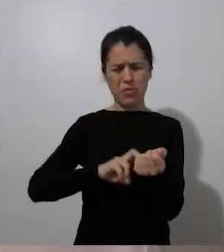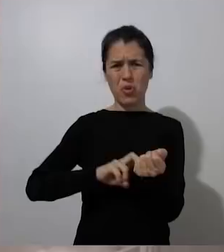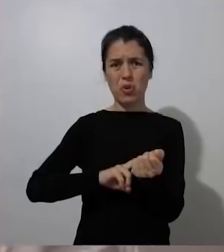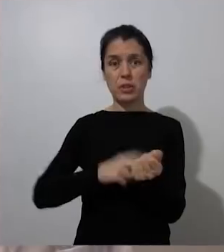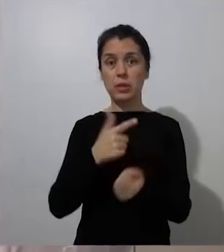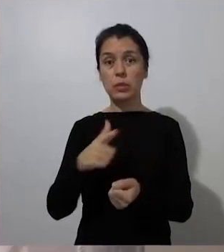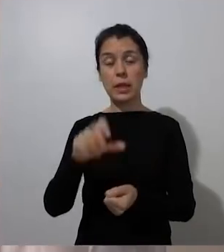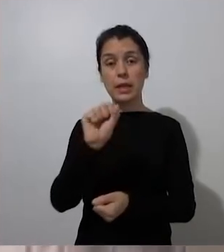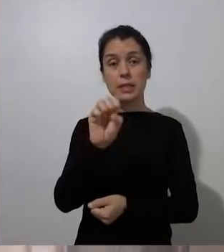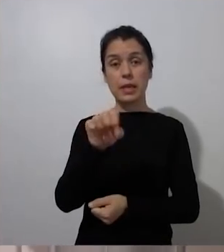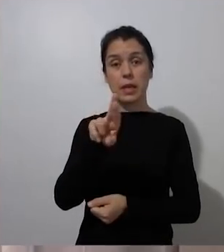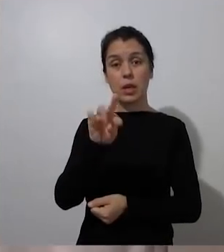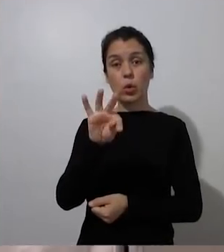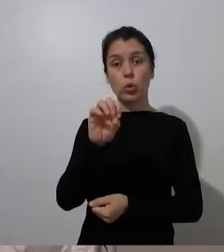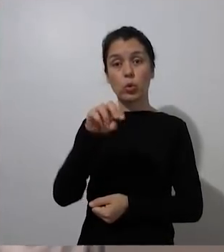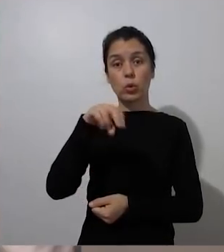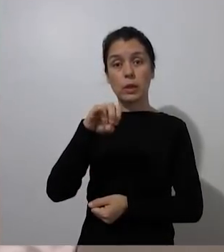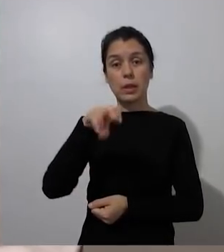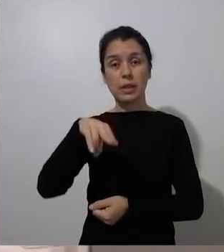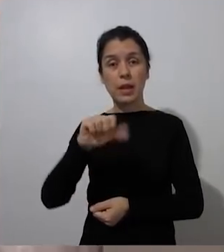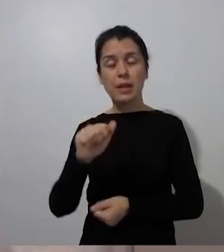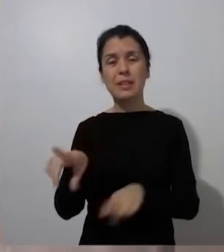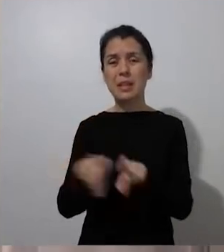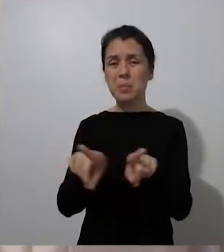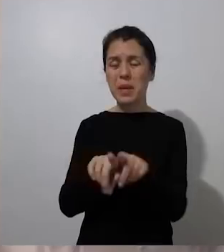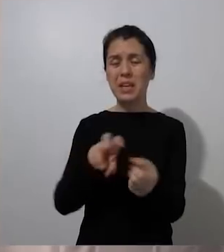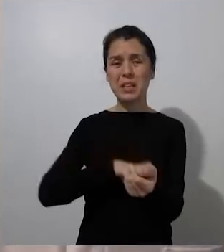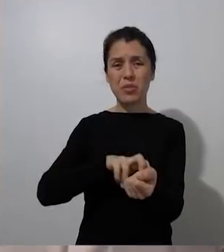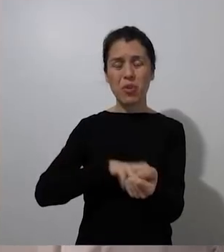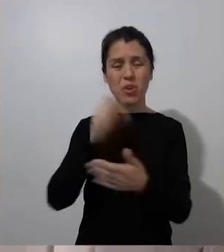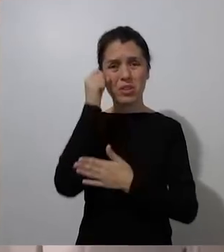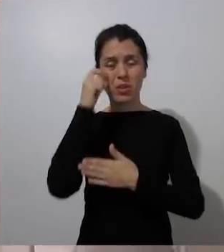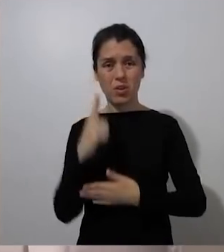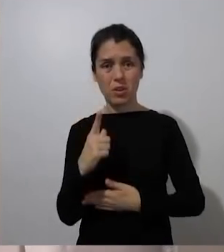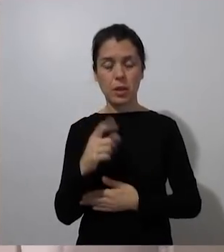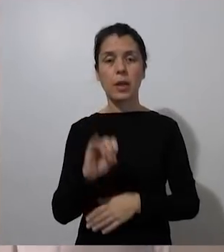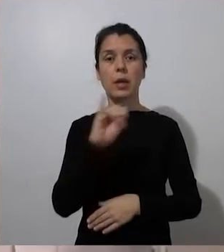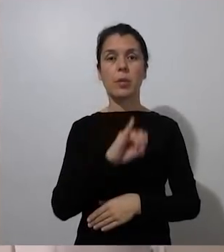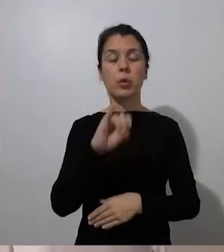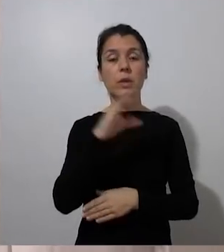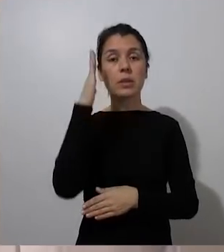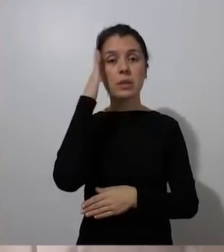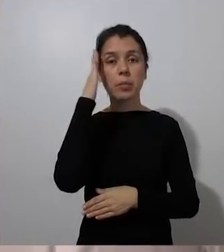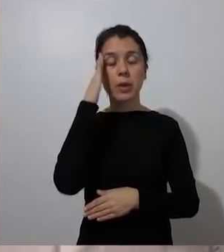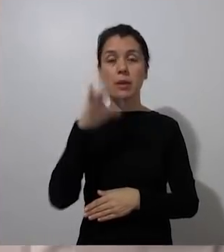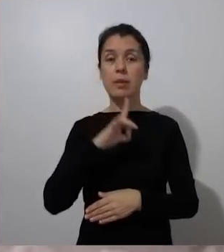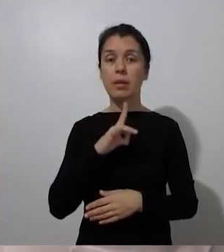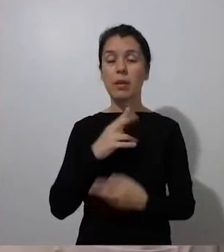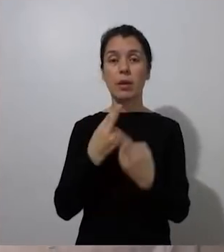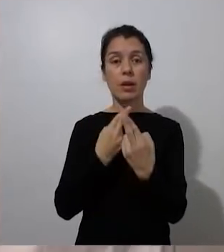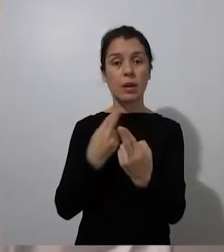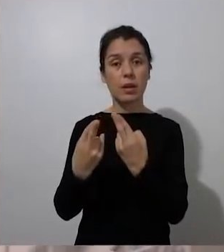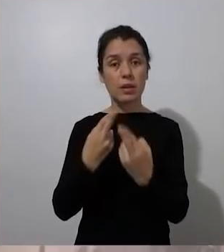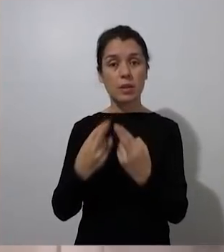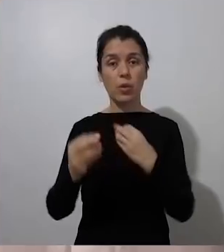que não produz serotonina equilibradamente também acorda irritada. Então é muito importante nós sabermos que esse neurotransmissor tem uma